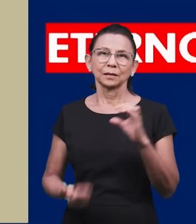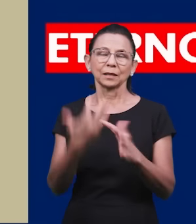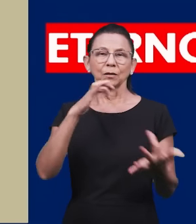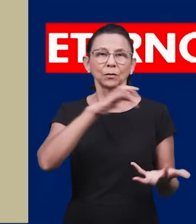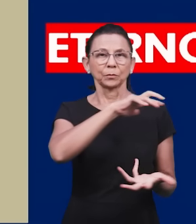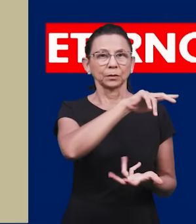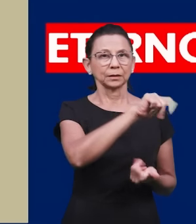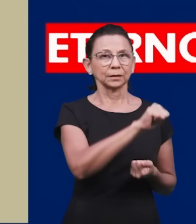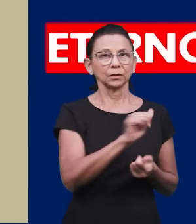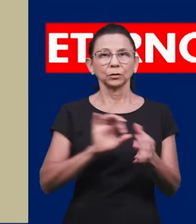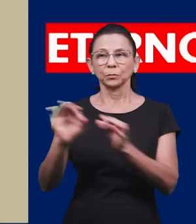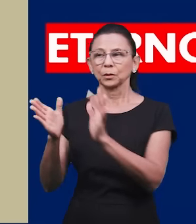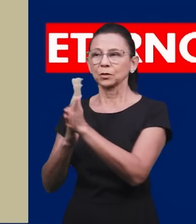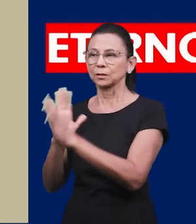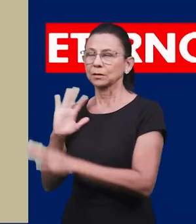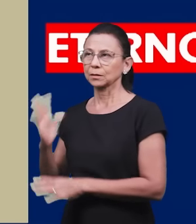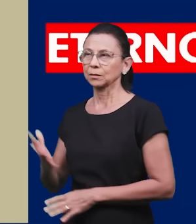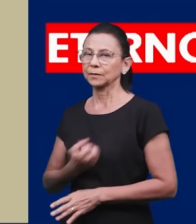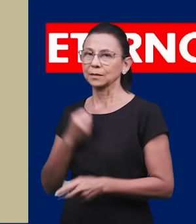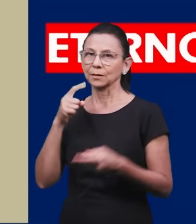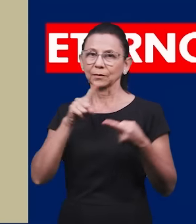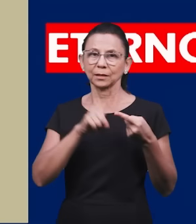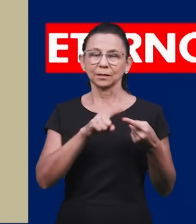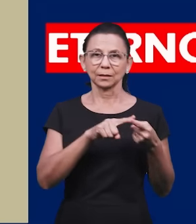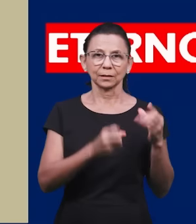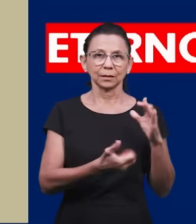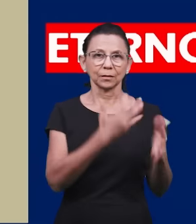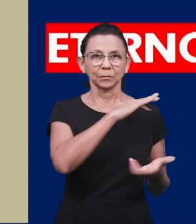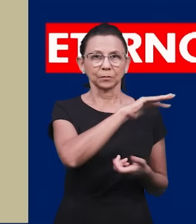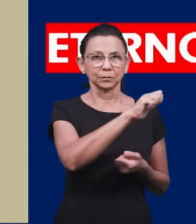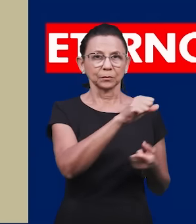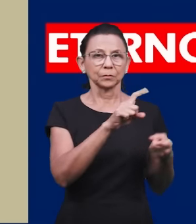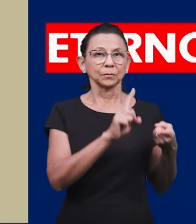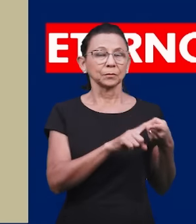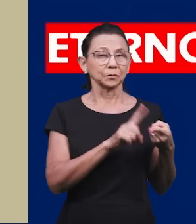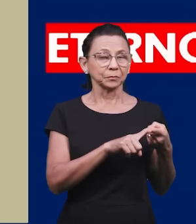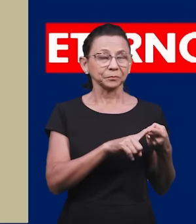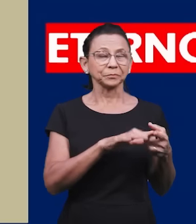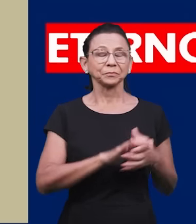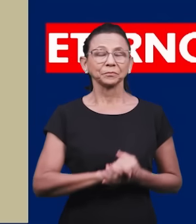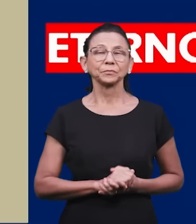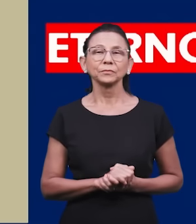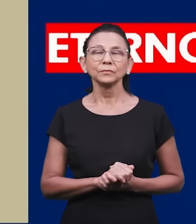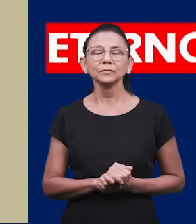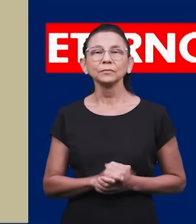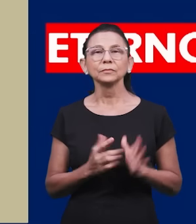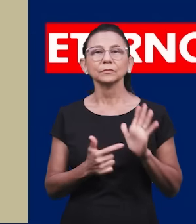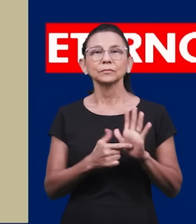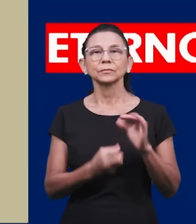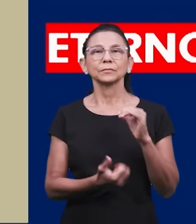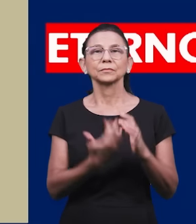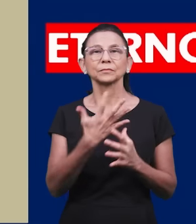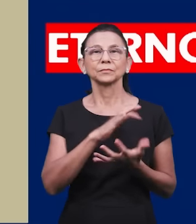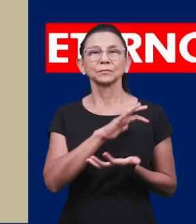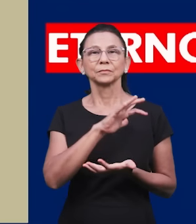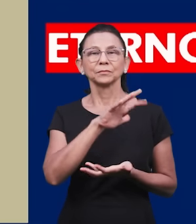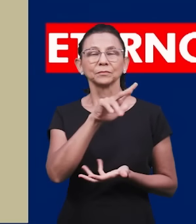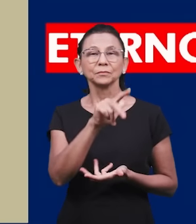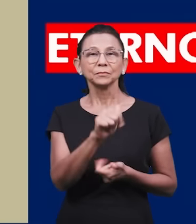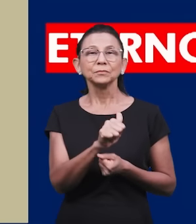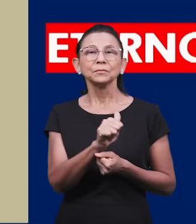obra redentora. A obra criadora, o verso praticamente que define a criação de Deus, é o